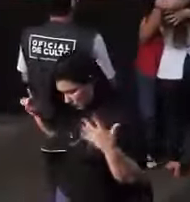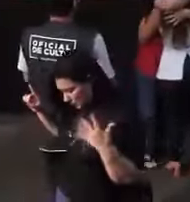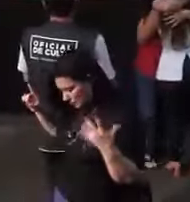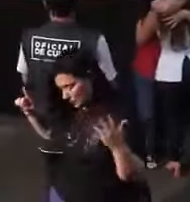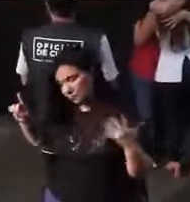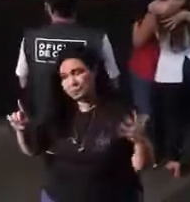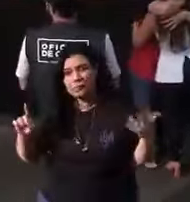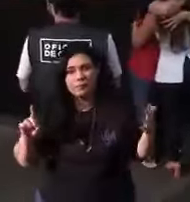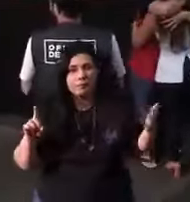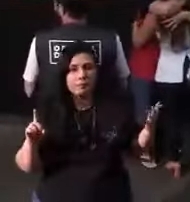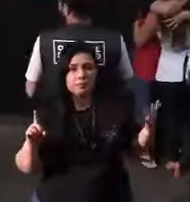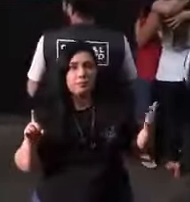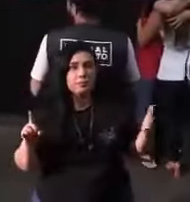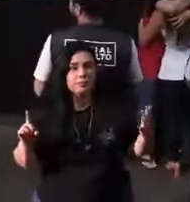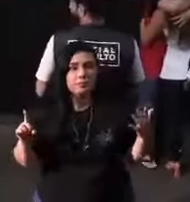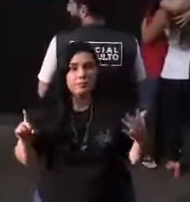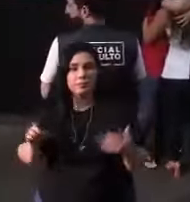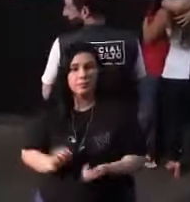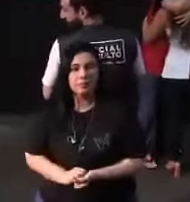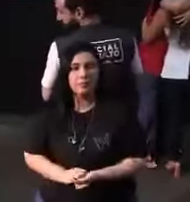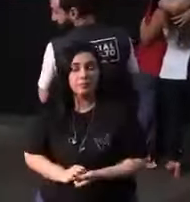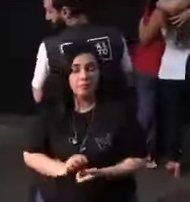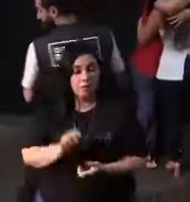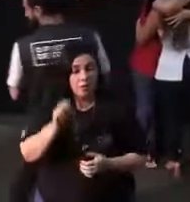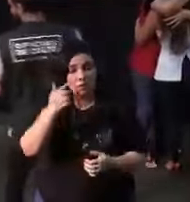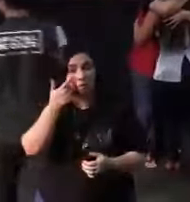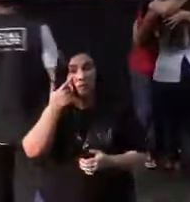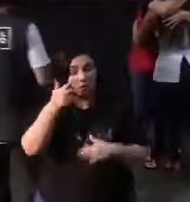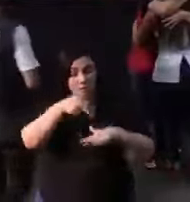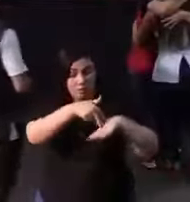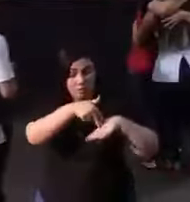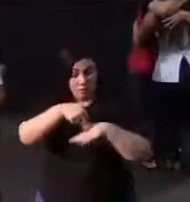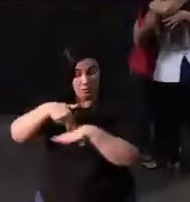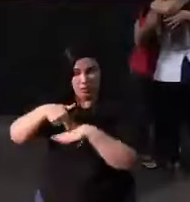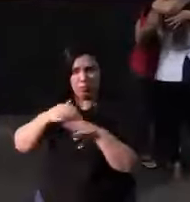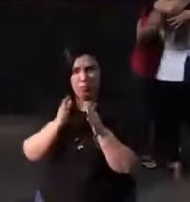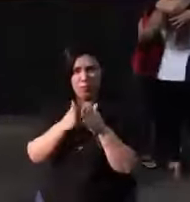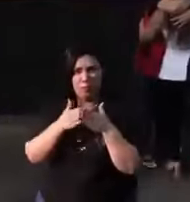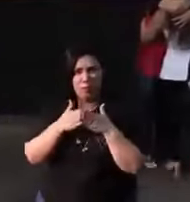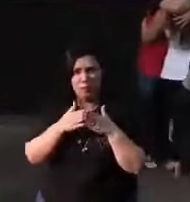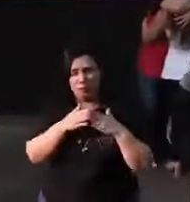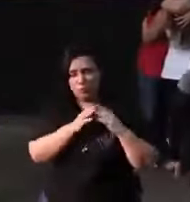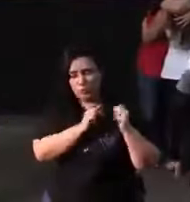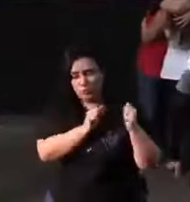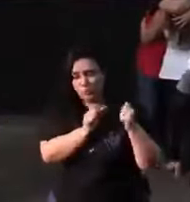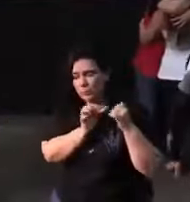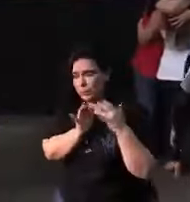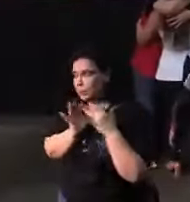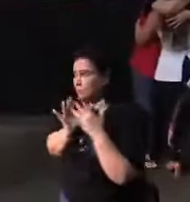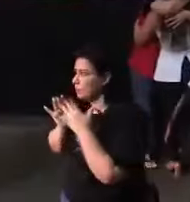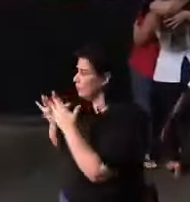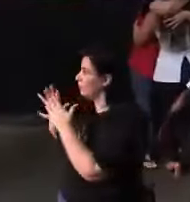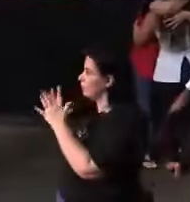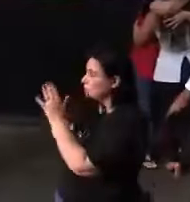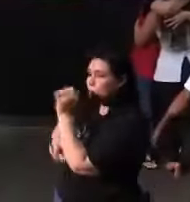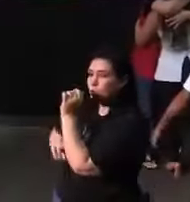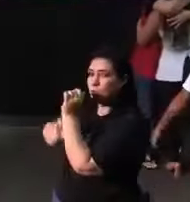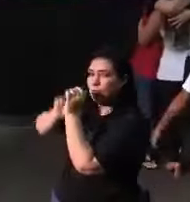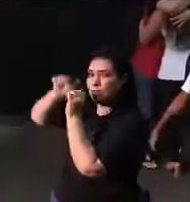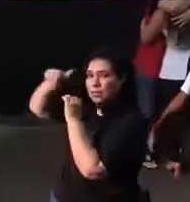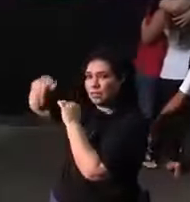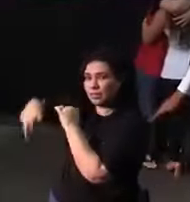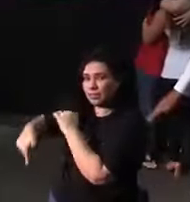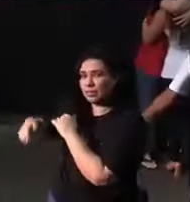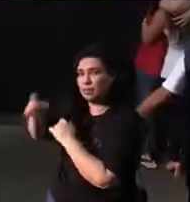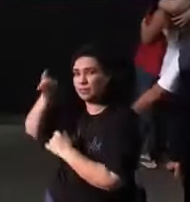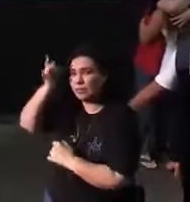Escute, você que está aqui na frente, por favor, se dirija ali onde está aquela plaquinha. Vocês vão subir por uma escada e descer pela